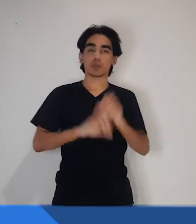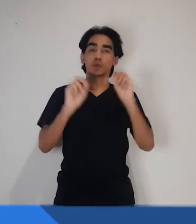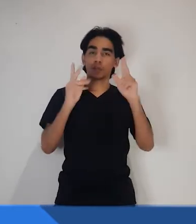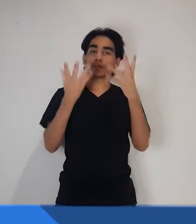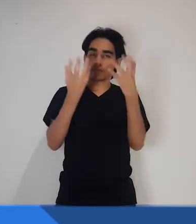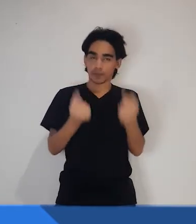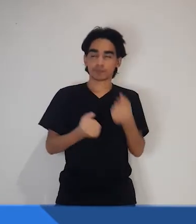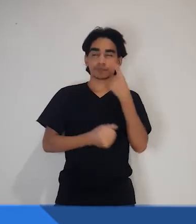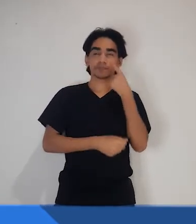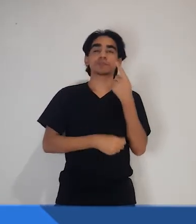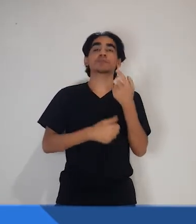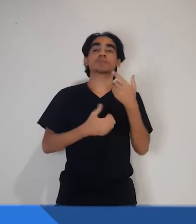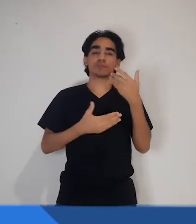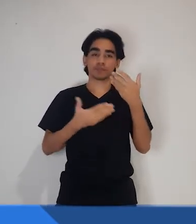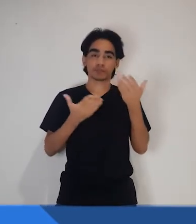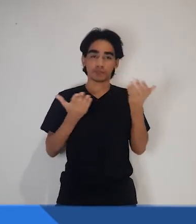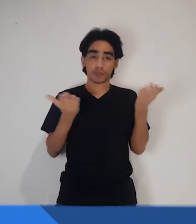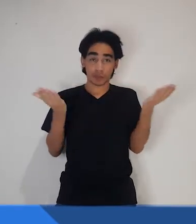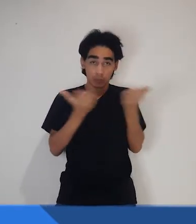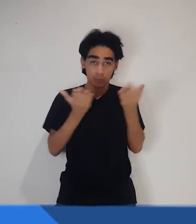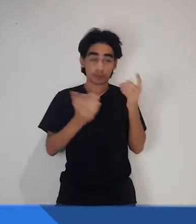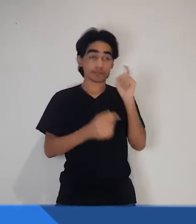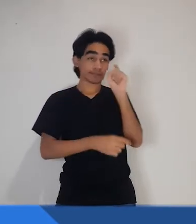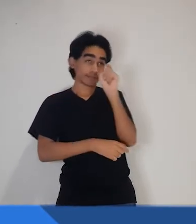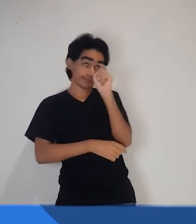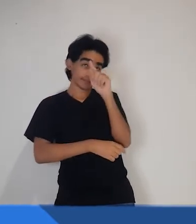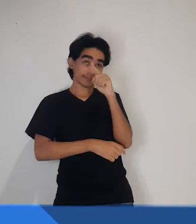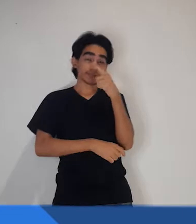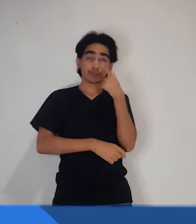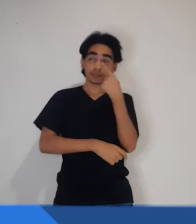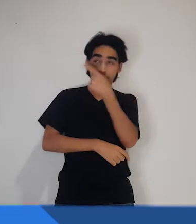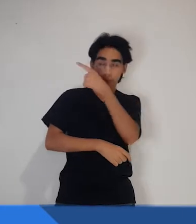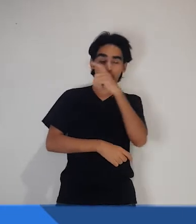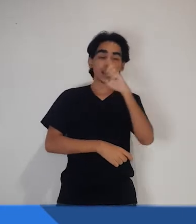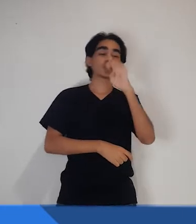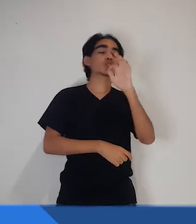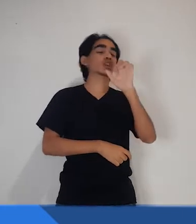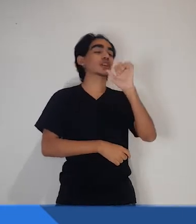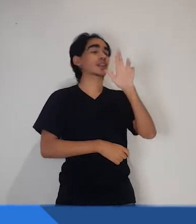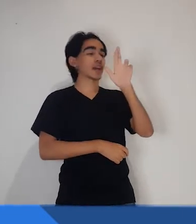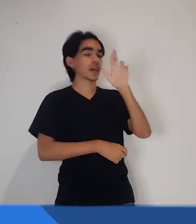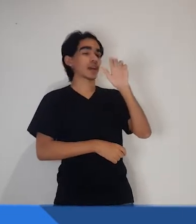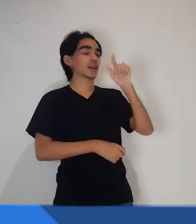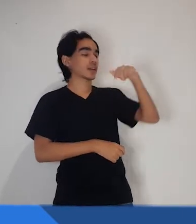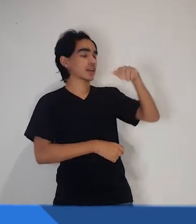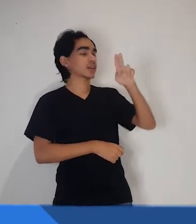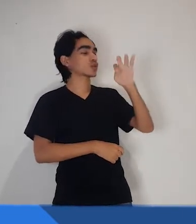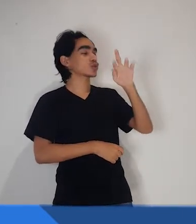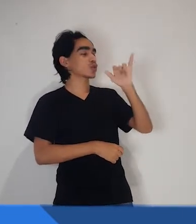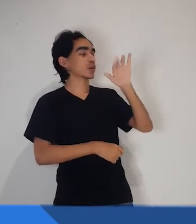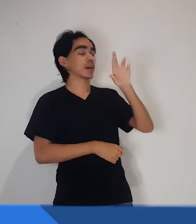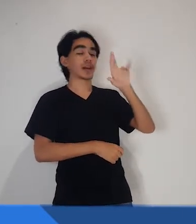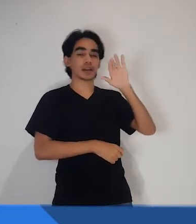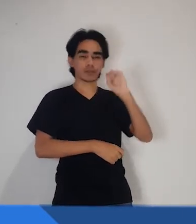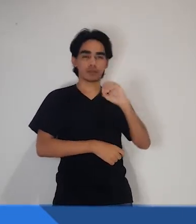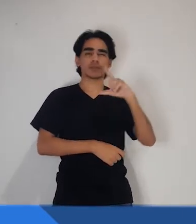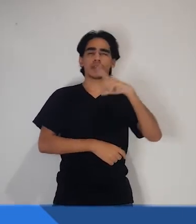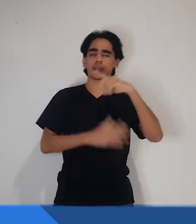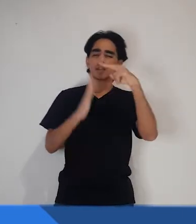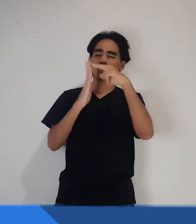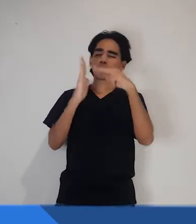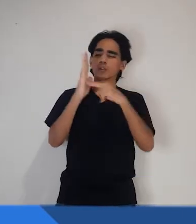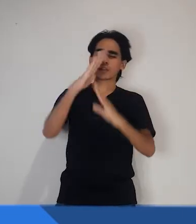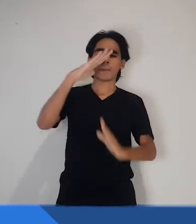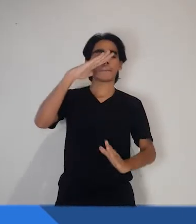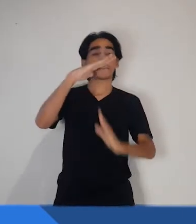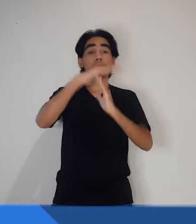lá. A gente clica em editar questionário. O nosso questionário ele vai ter como nota